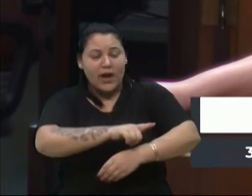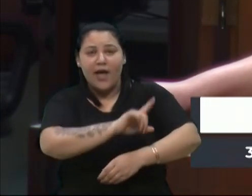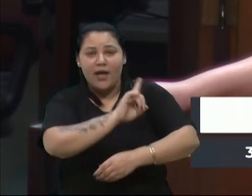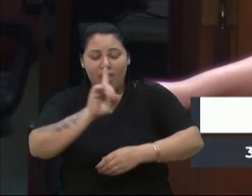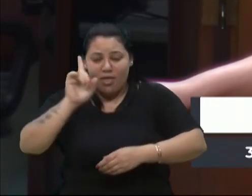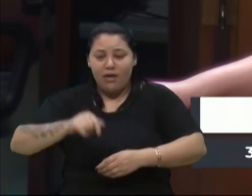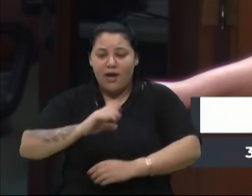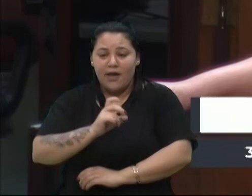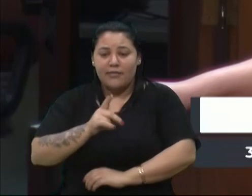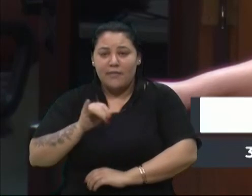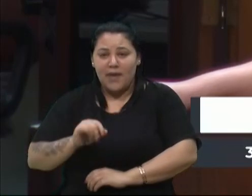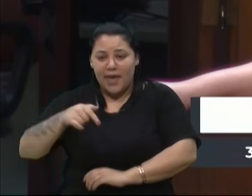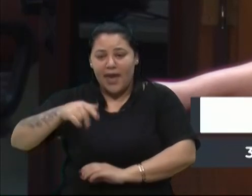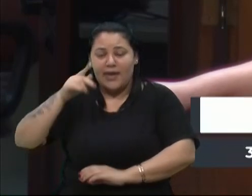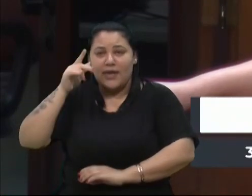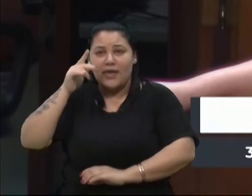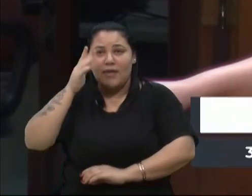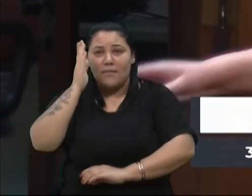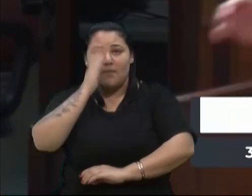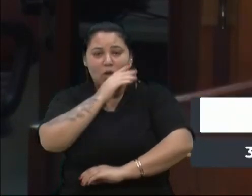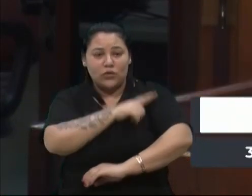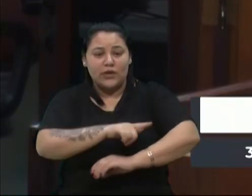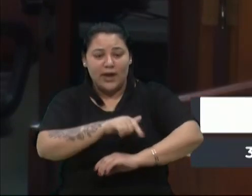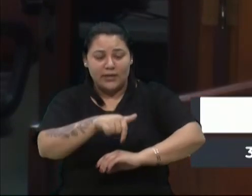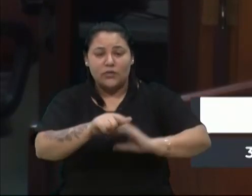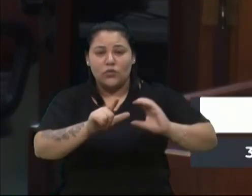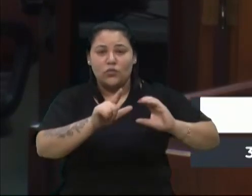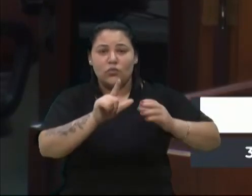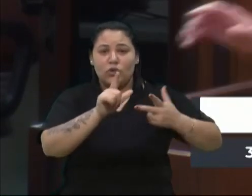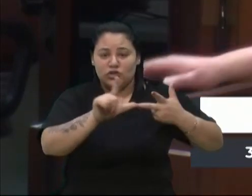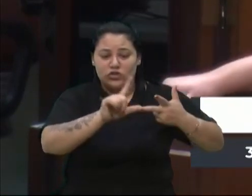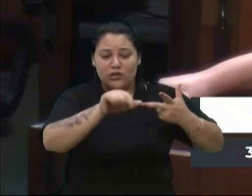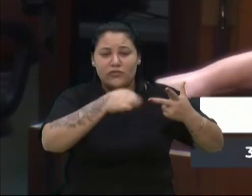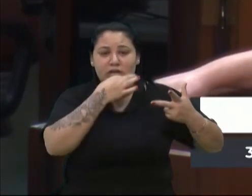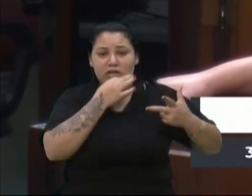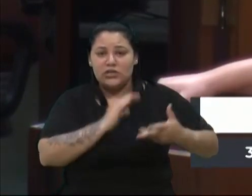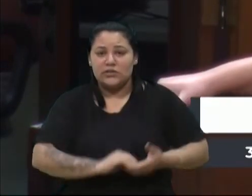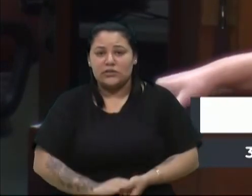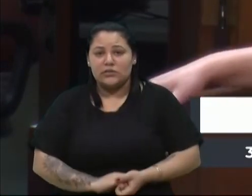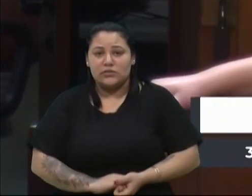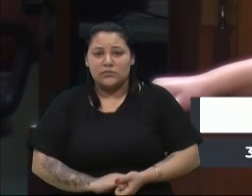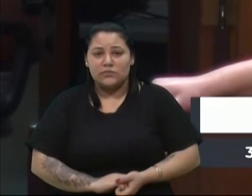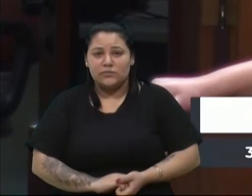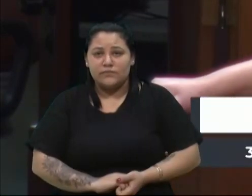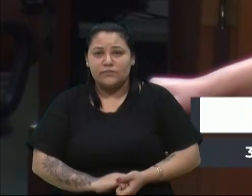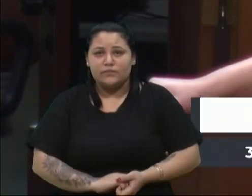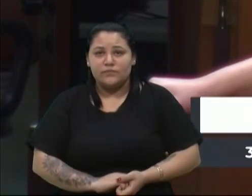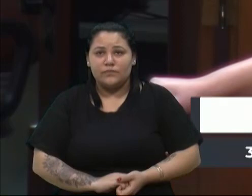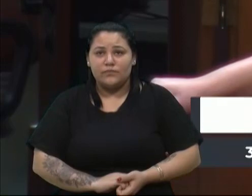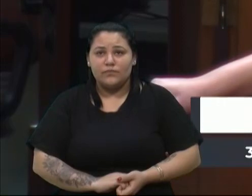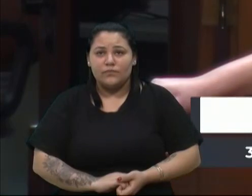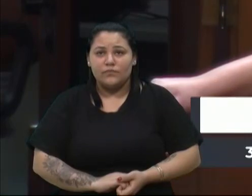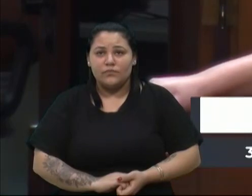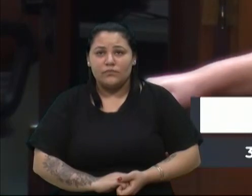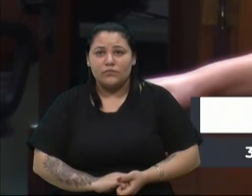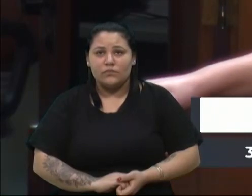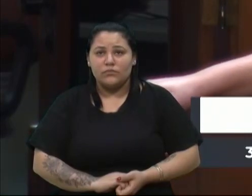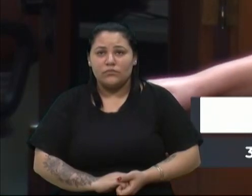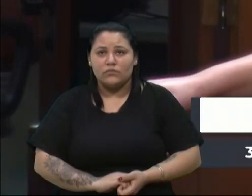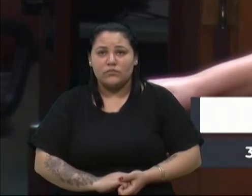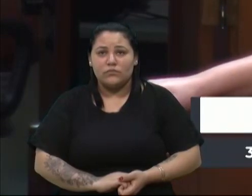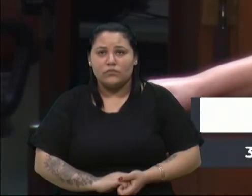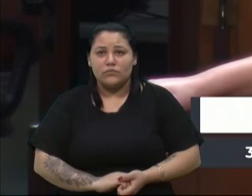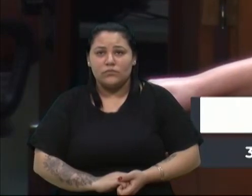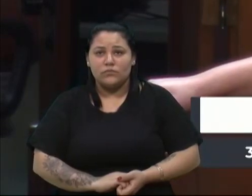instituição que é o Legislativo Caxiense. Em relação à questão... Uma parte, vereador. Já